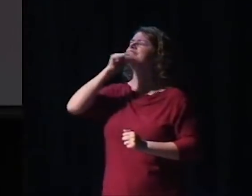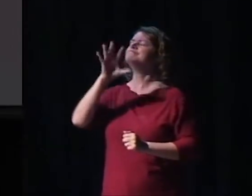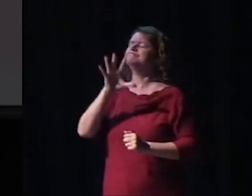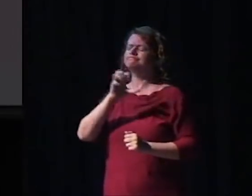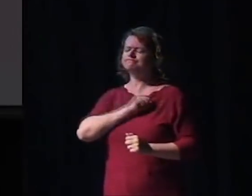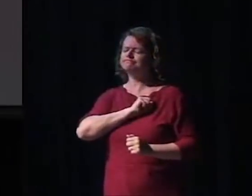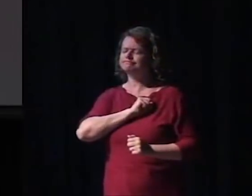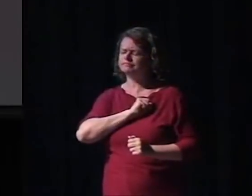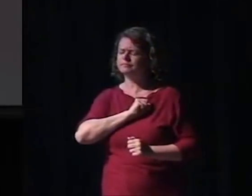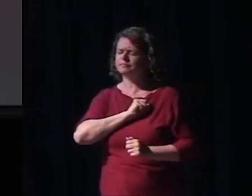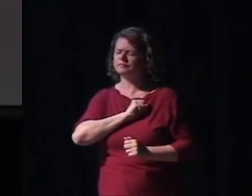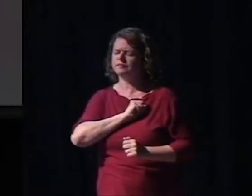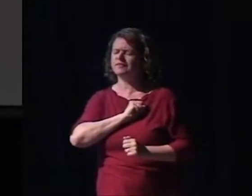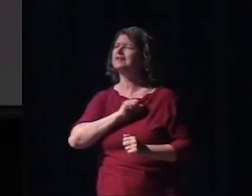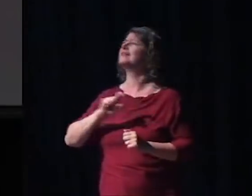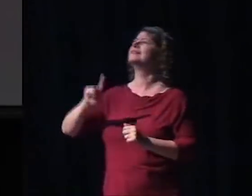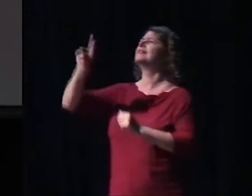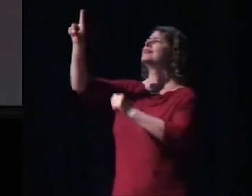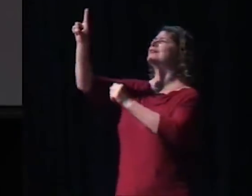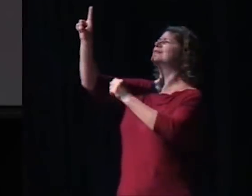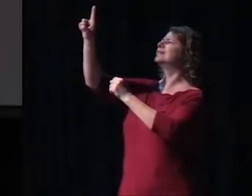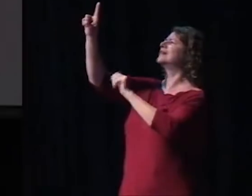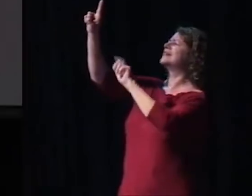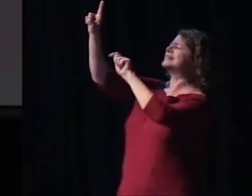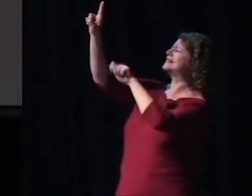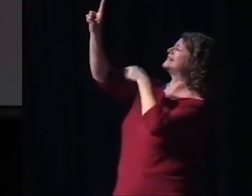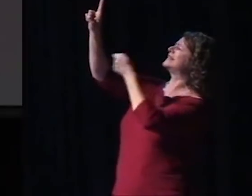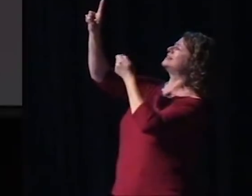o Senhor, Deus é amor.